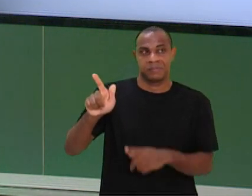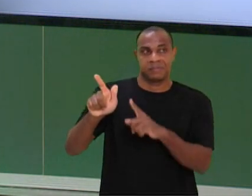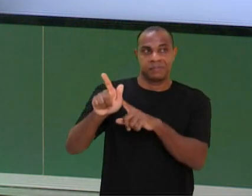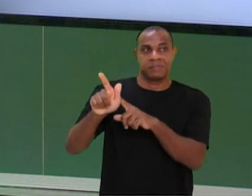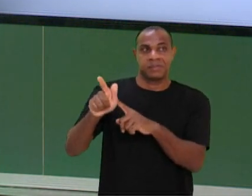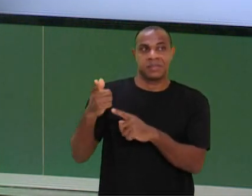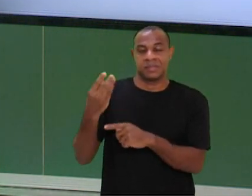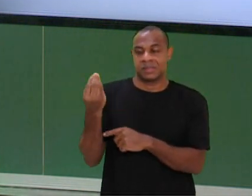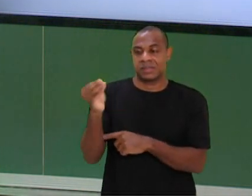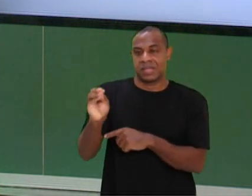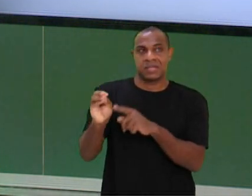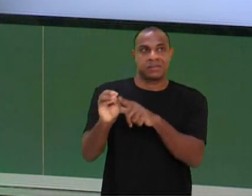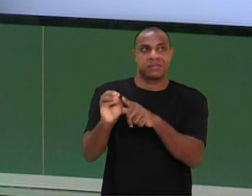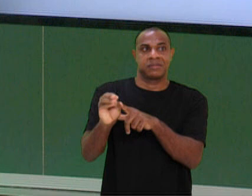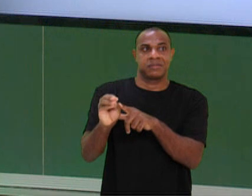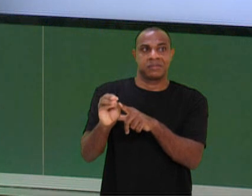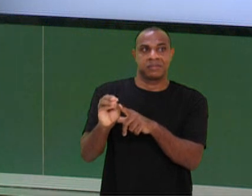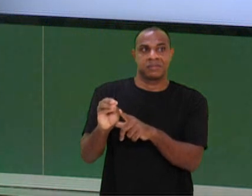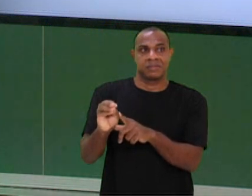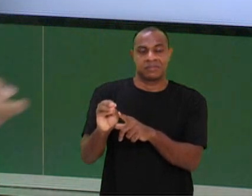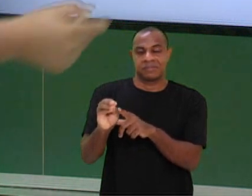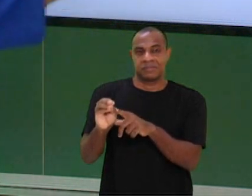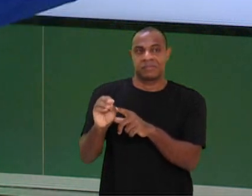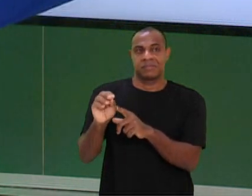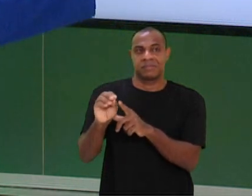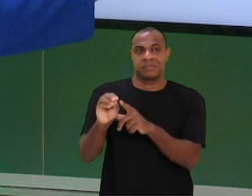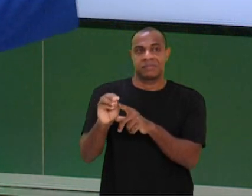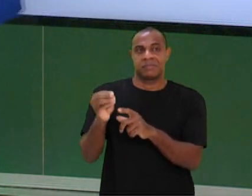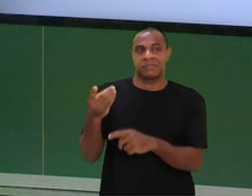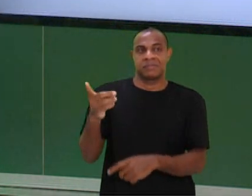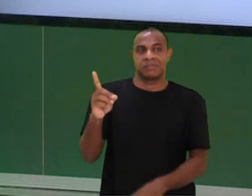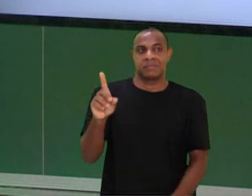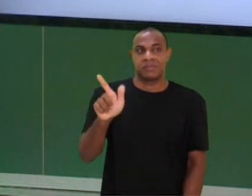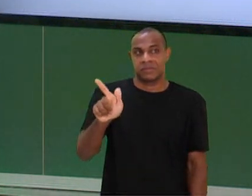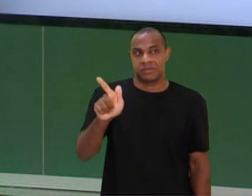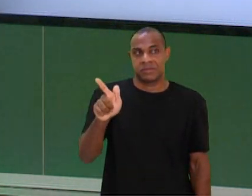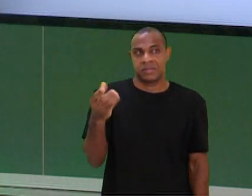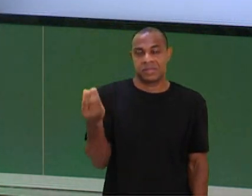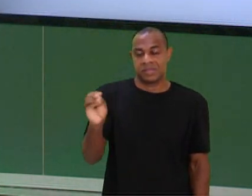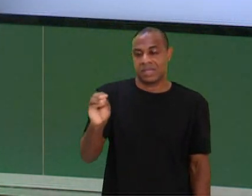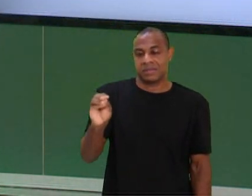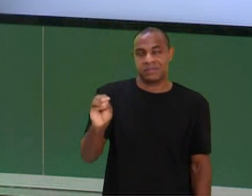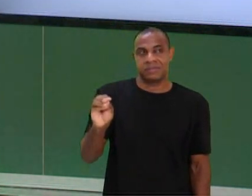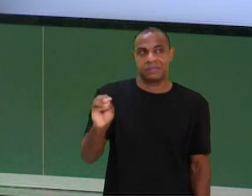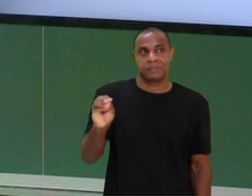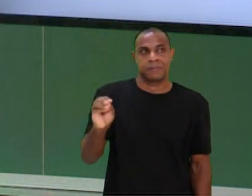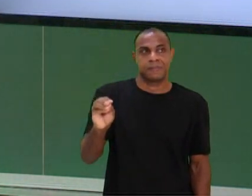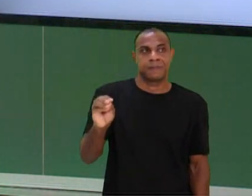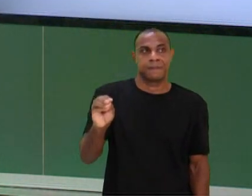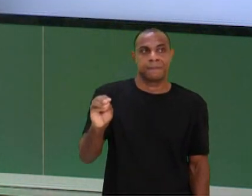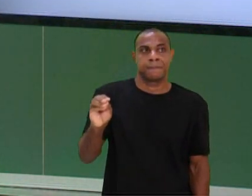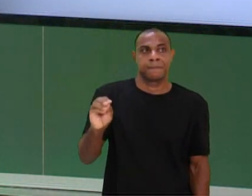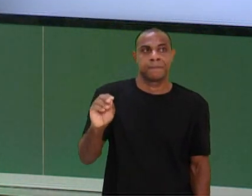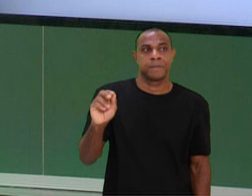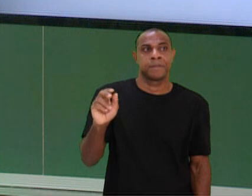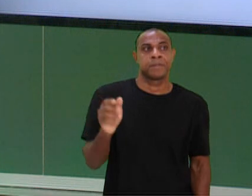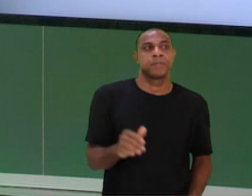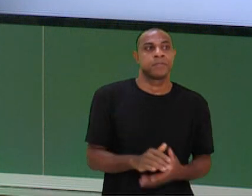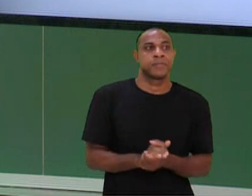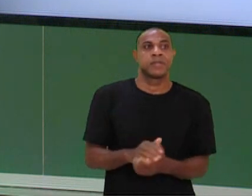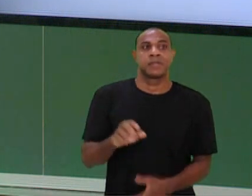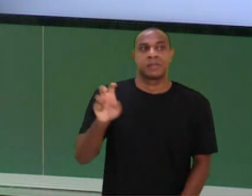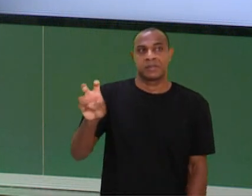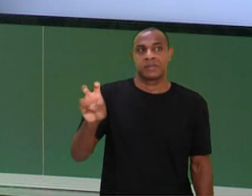profundidade que esse nosso amigo se encontra. Se você observar pela figura, ele se encontra a 5 metros da linha d'água, ou seja,